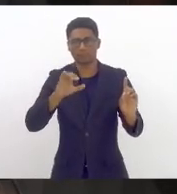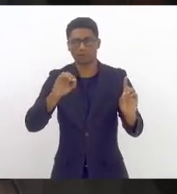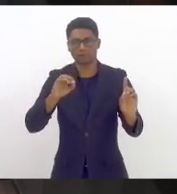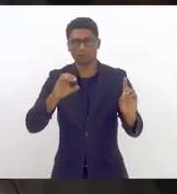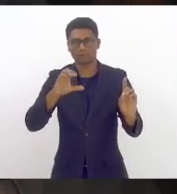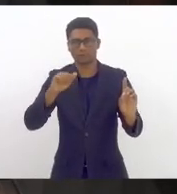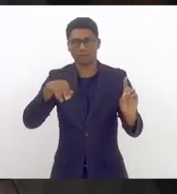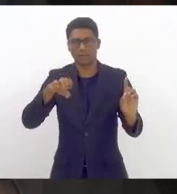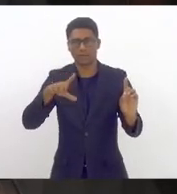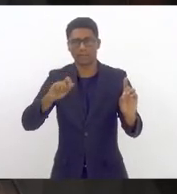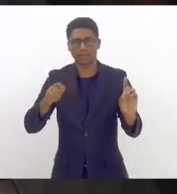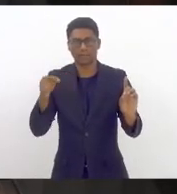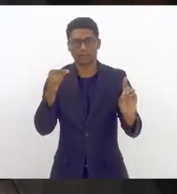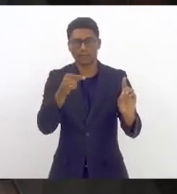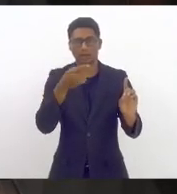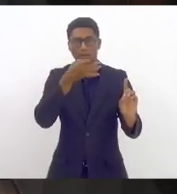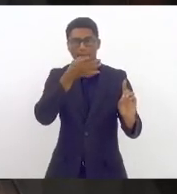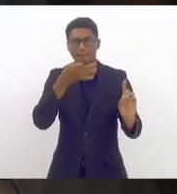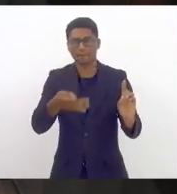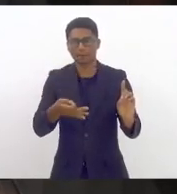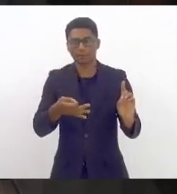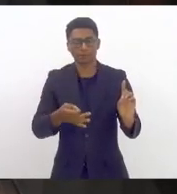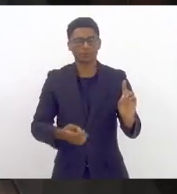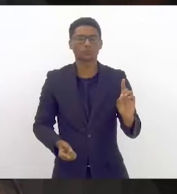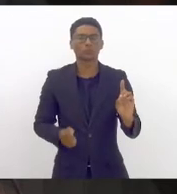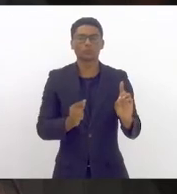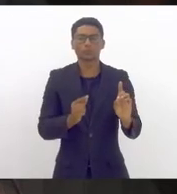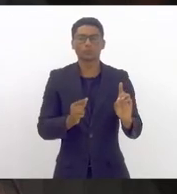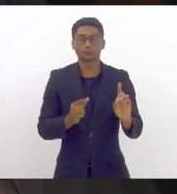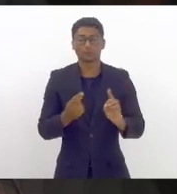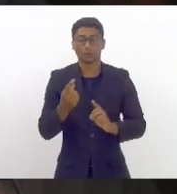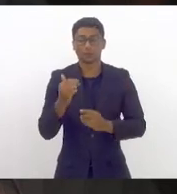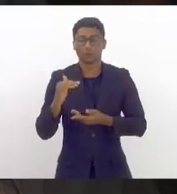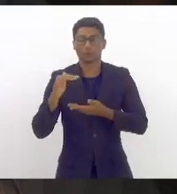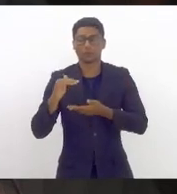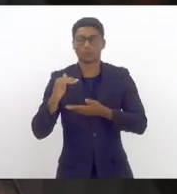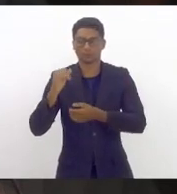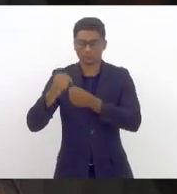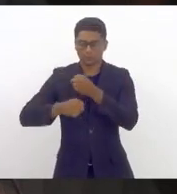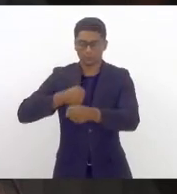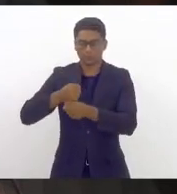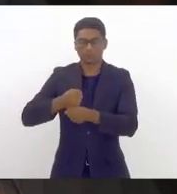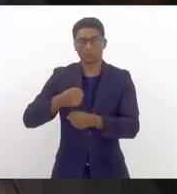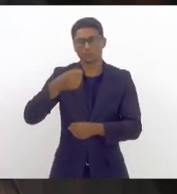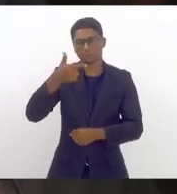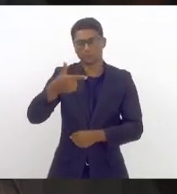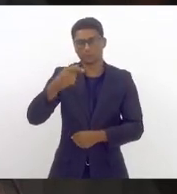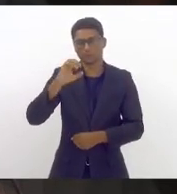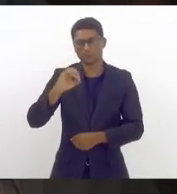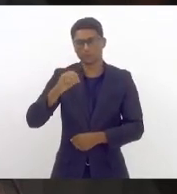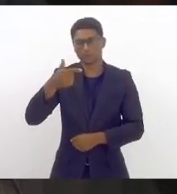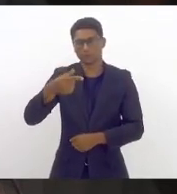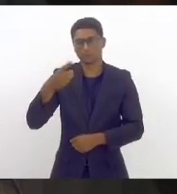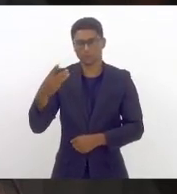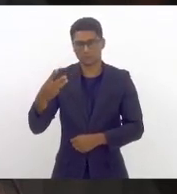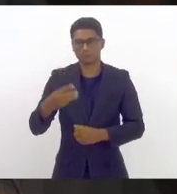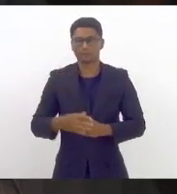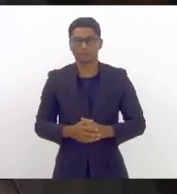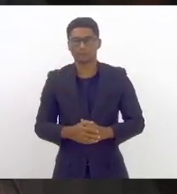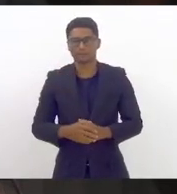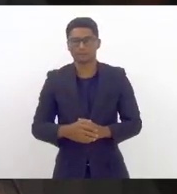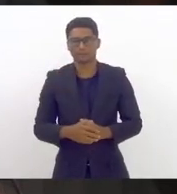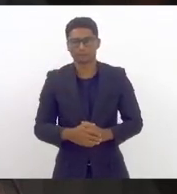canela quanto ao orçamento para 2023 e eu fiz ali um